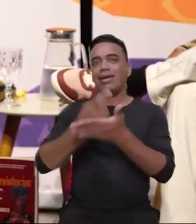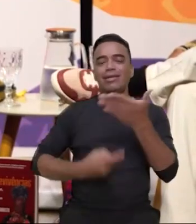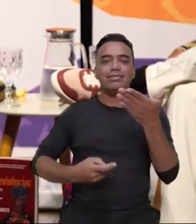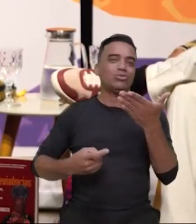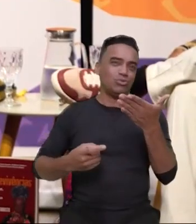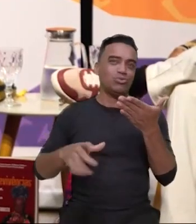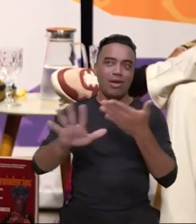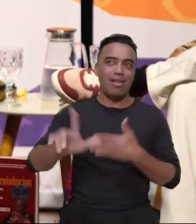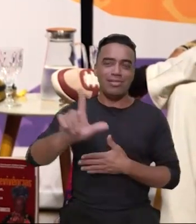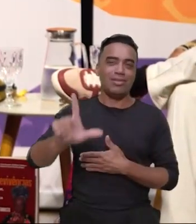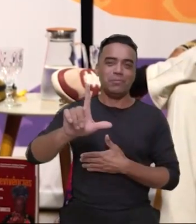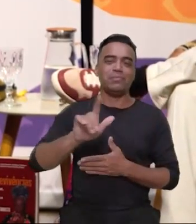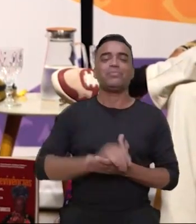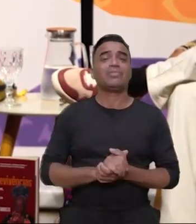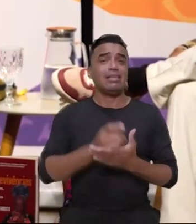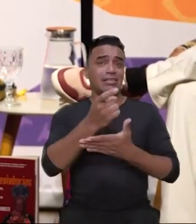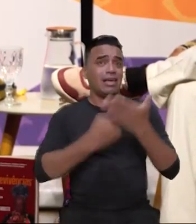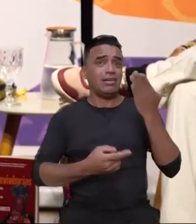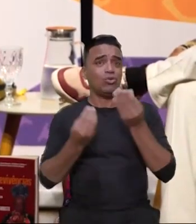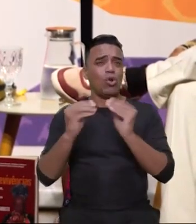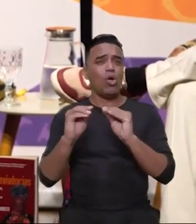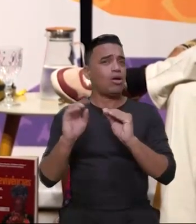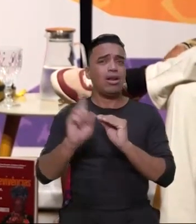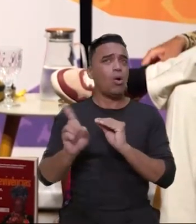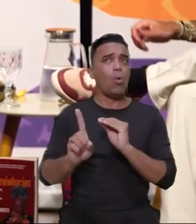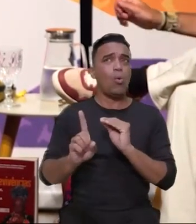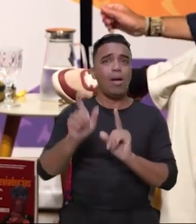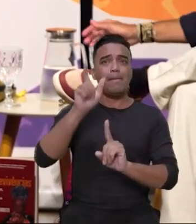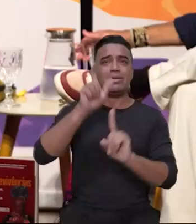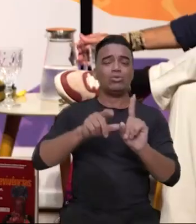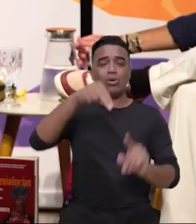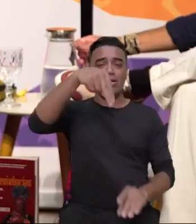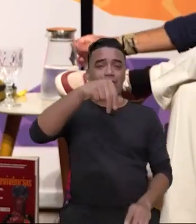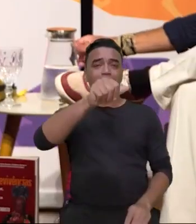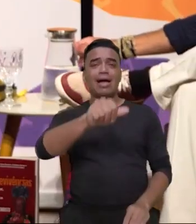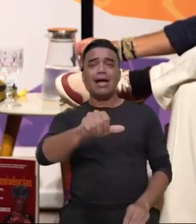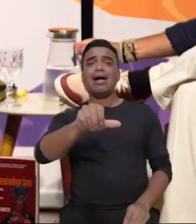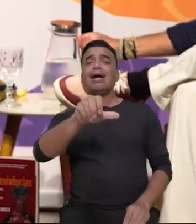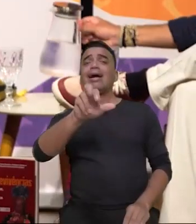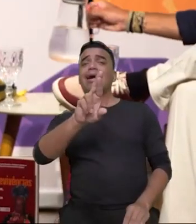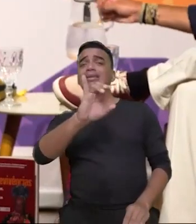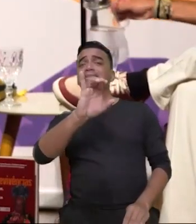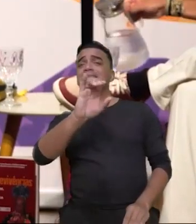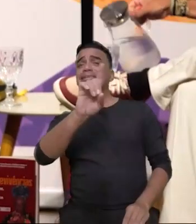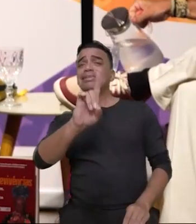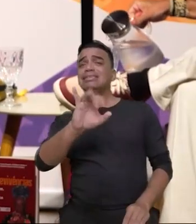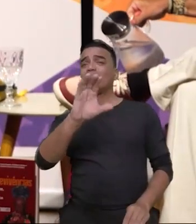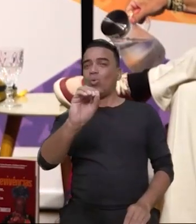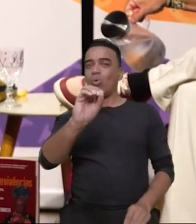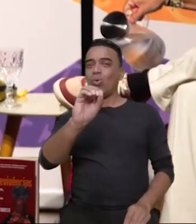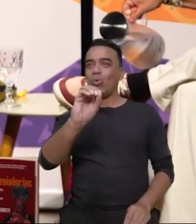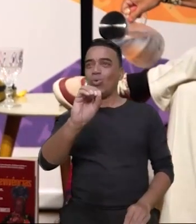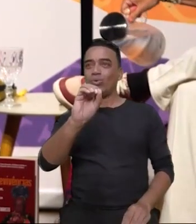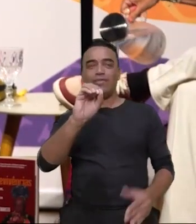da literatura, em que traz não o sujeito narcísico, em que traz não aquele sujeito